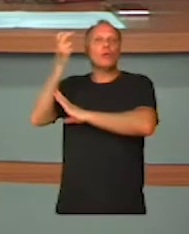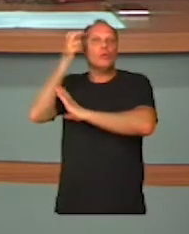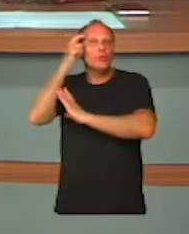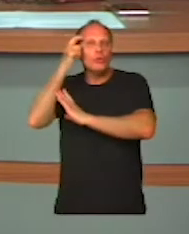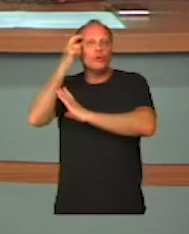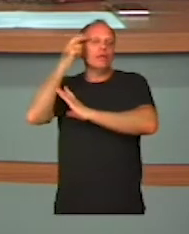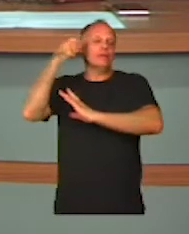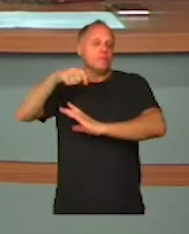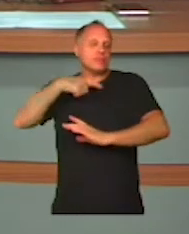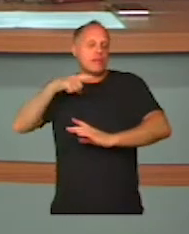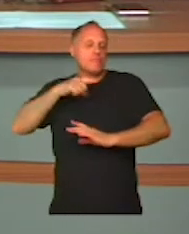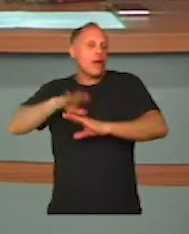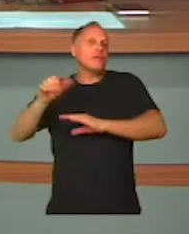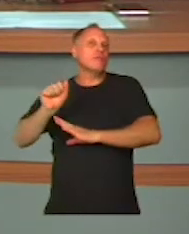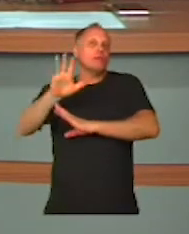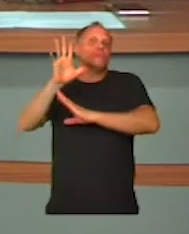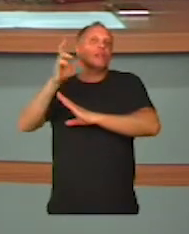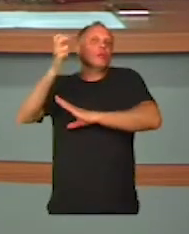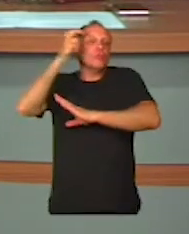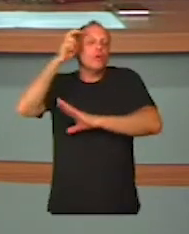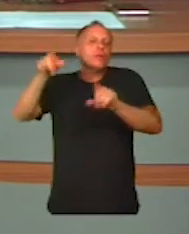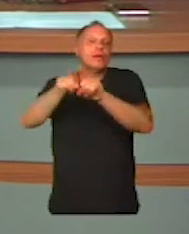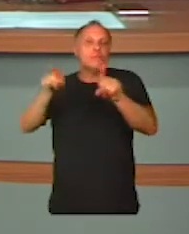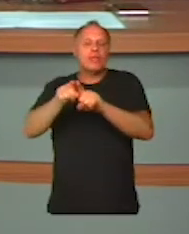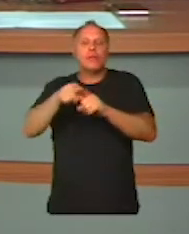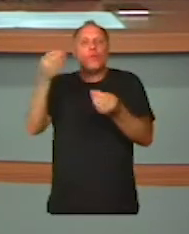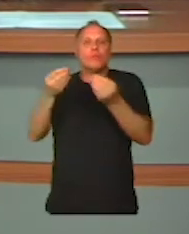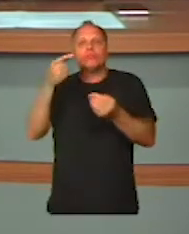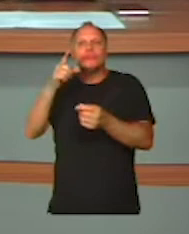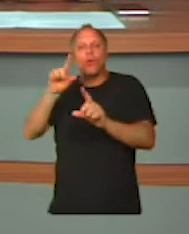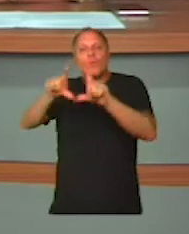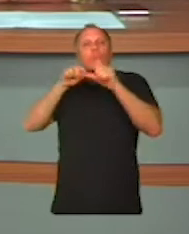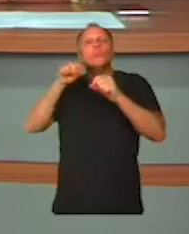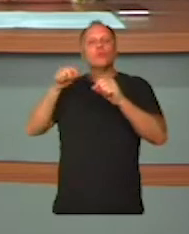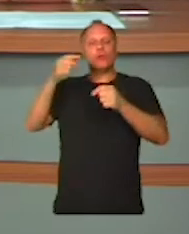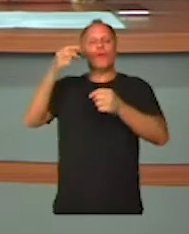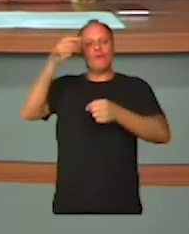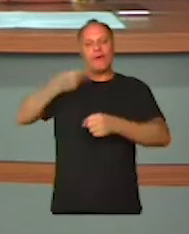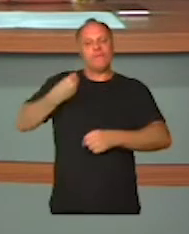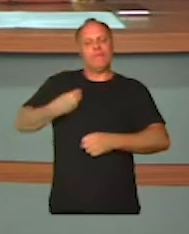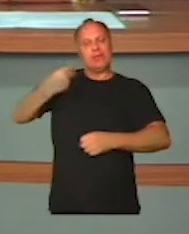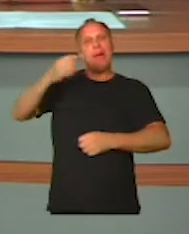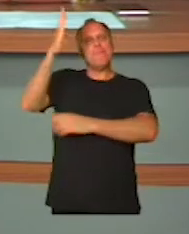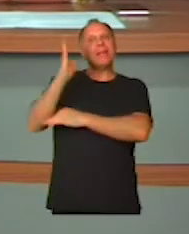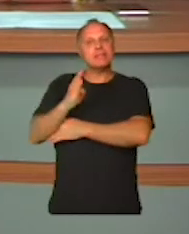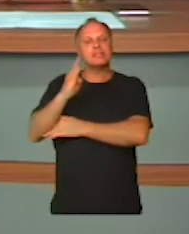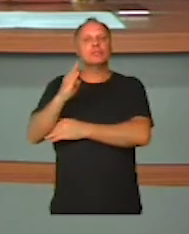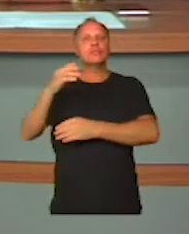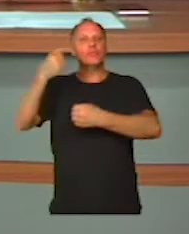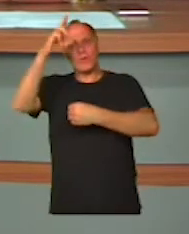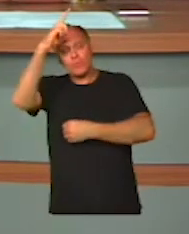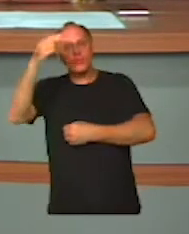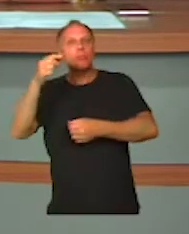ser valorizada como é, né, e ter optado por atuar aqui, né, em específico? É complicado.